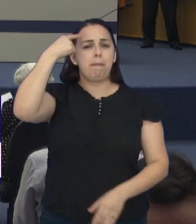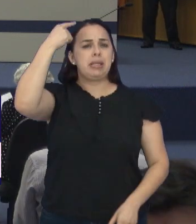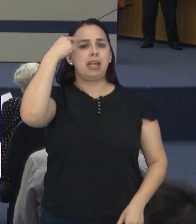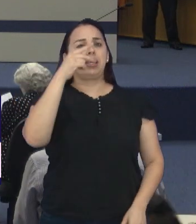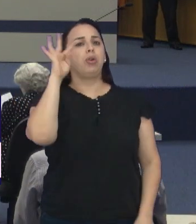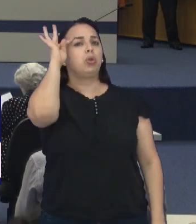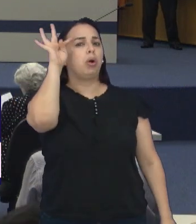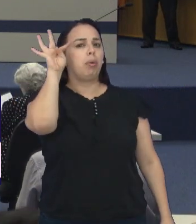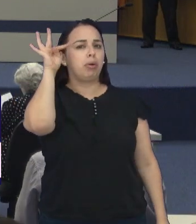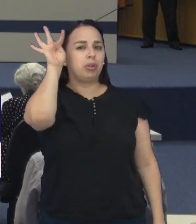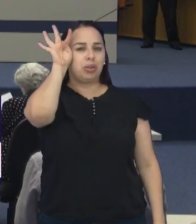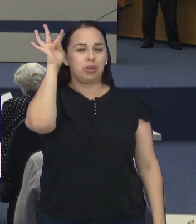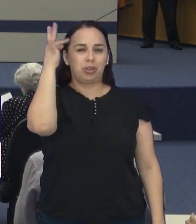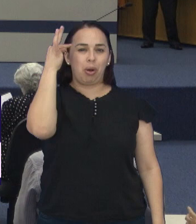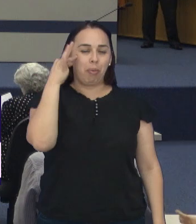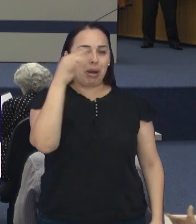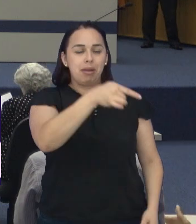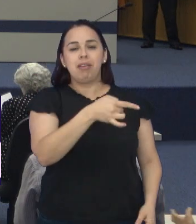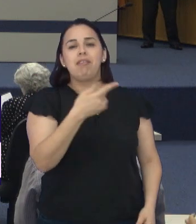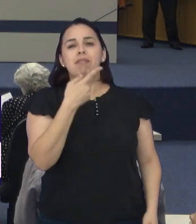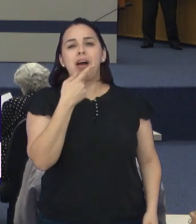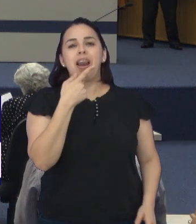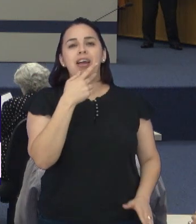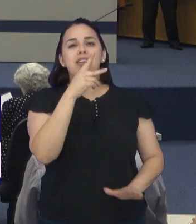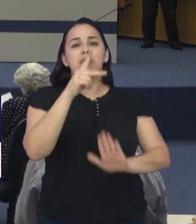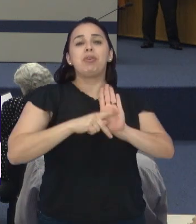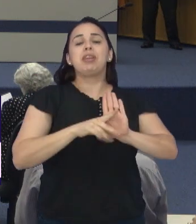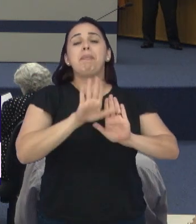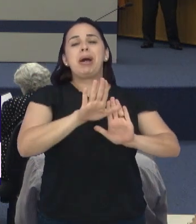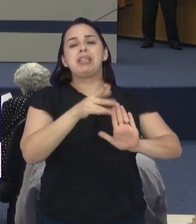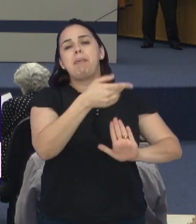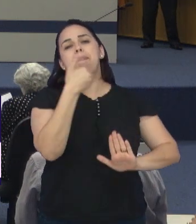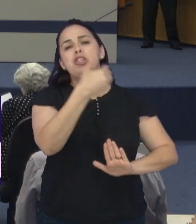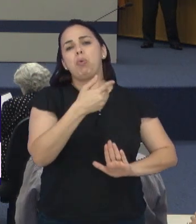do processo, ele pediu 1 minuto de silêncio.